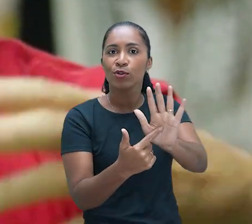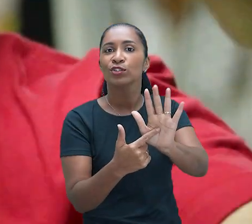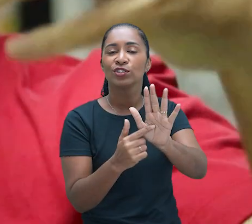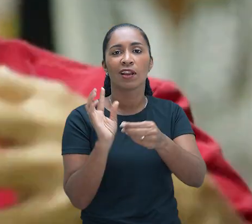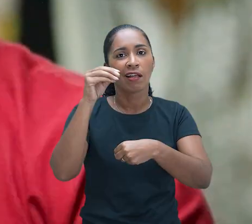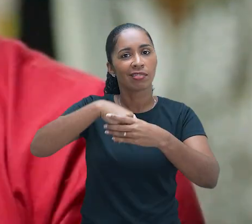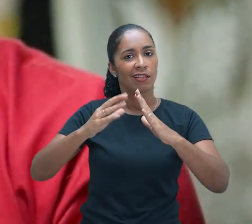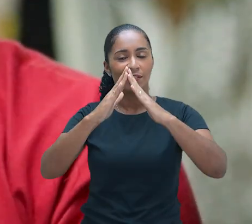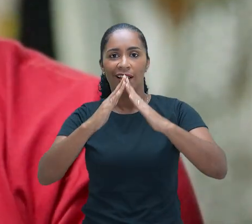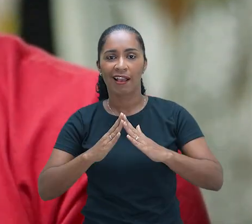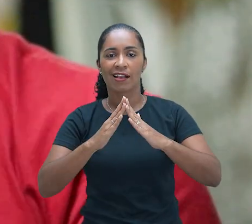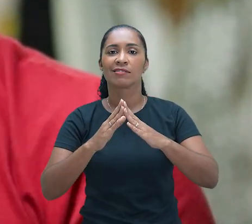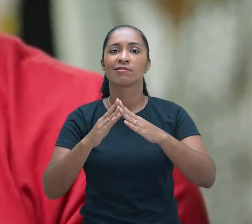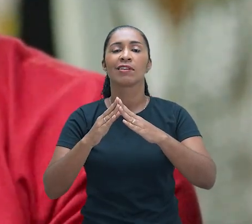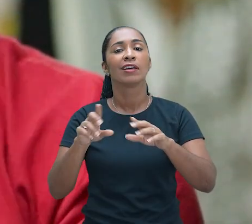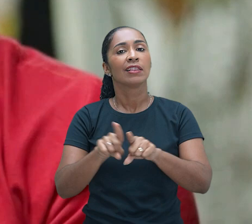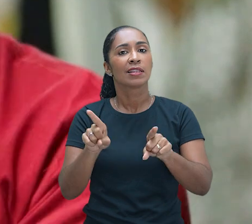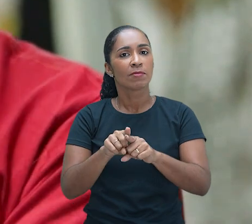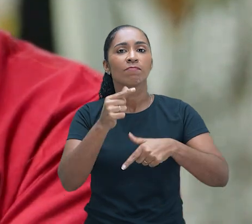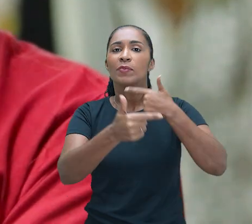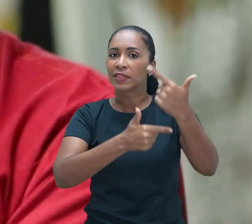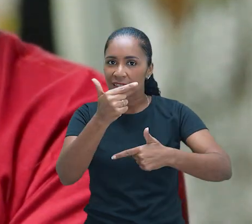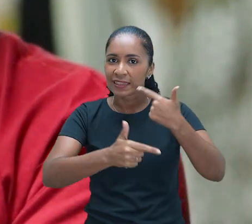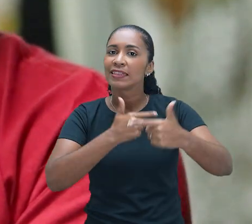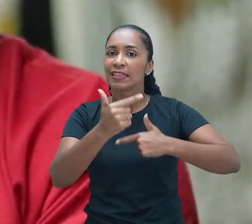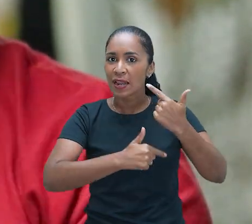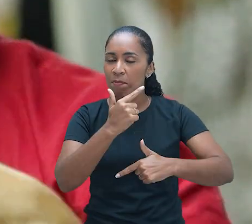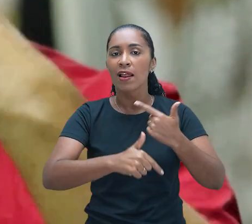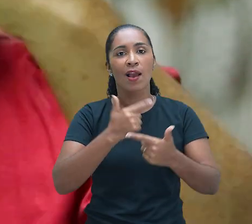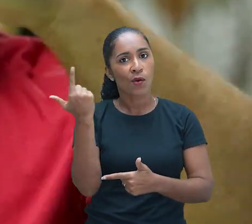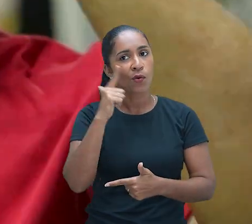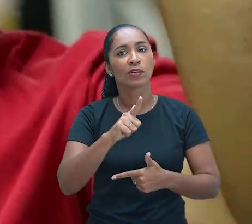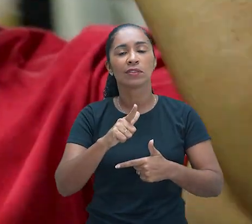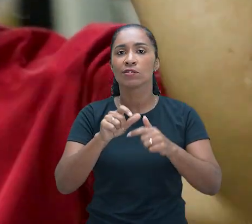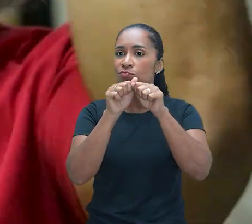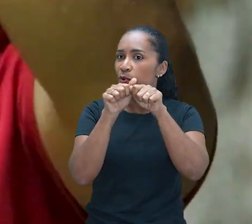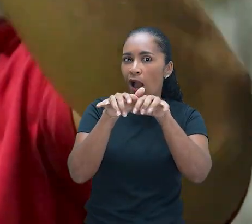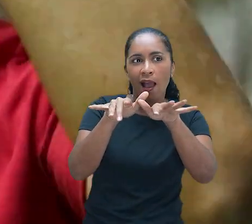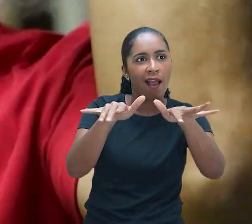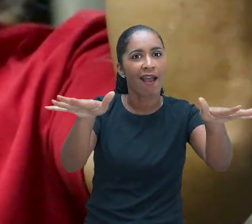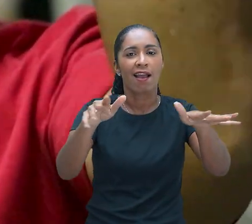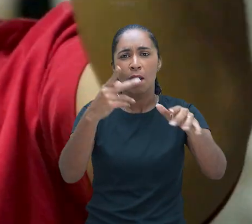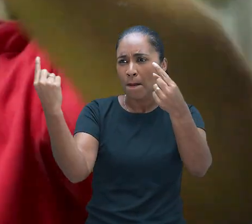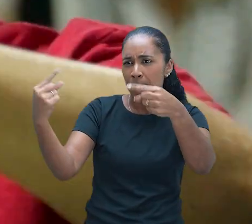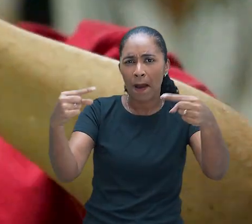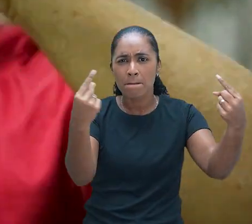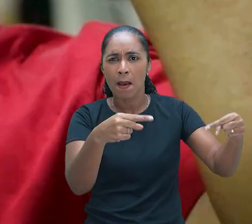serenidade dentro das nossas casas e a gente conseguiu trabalhar de uma forma que seguiu ampliando